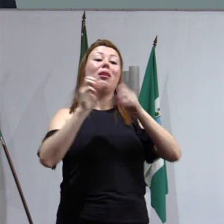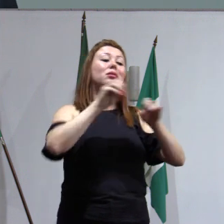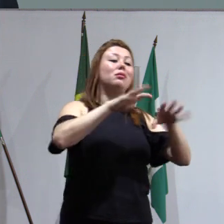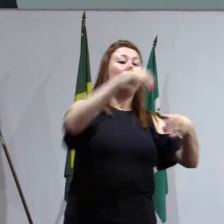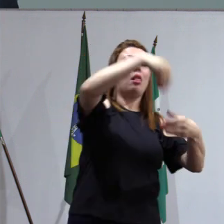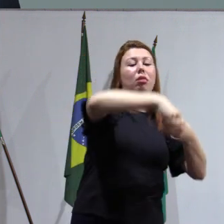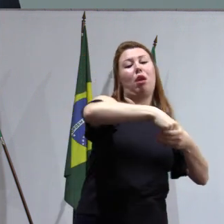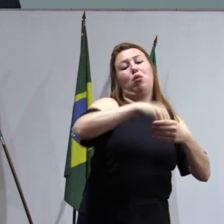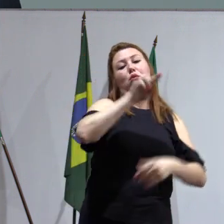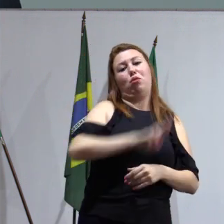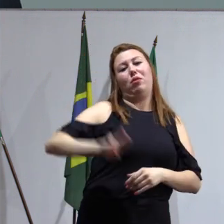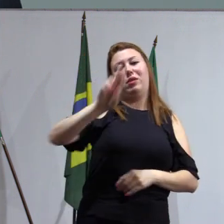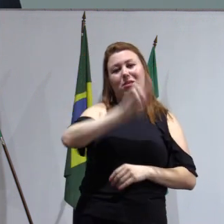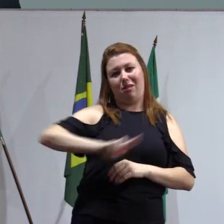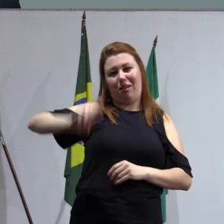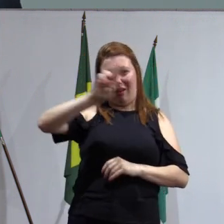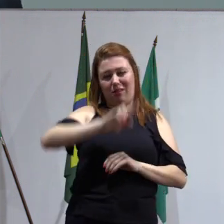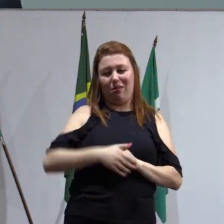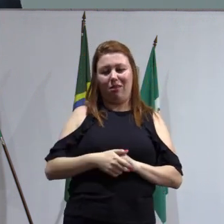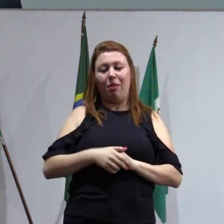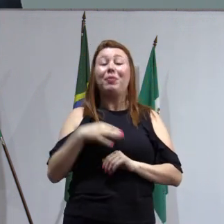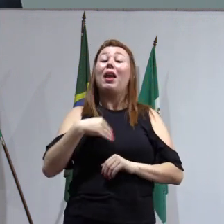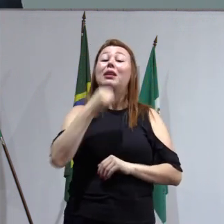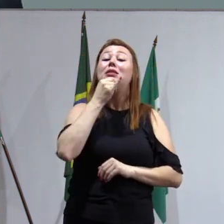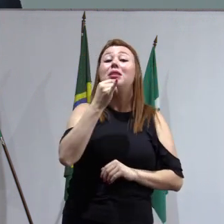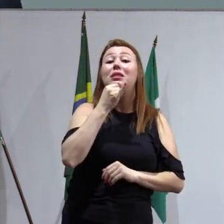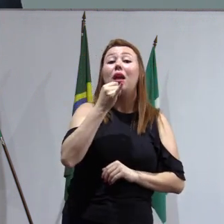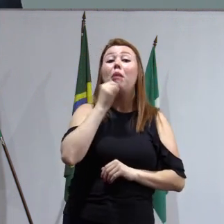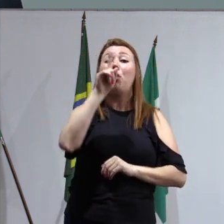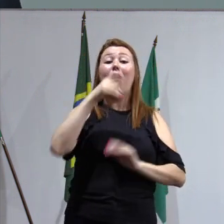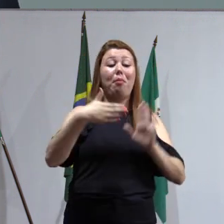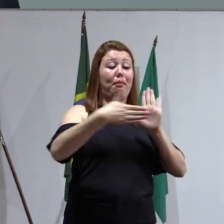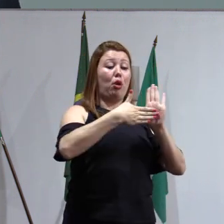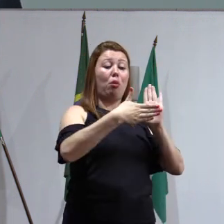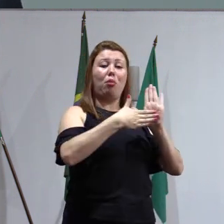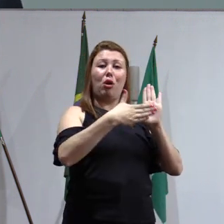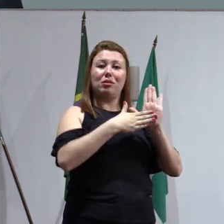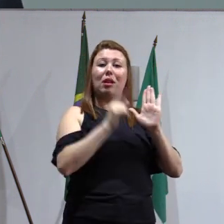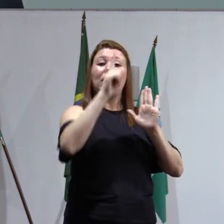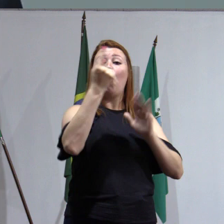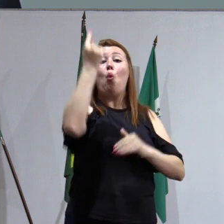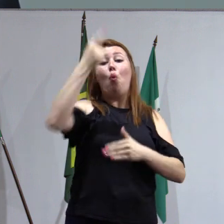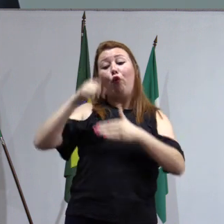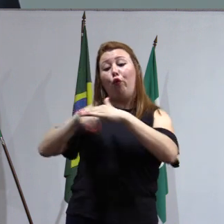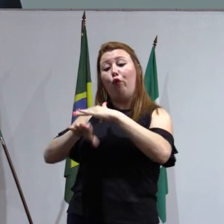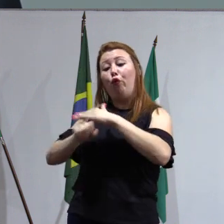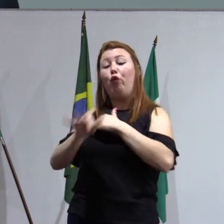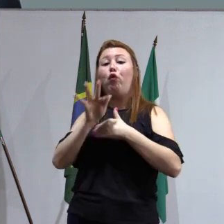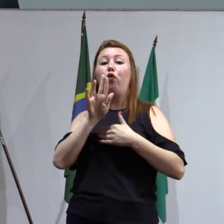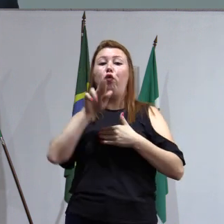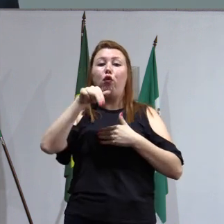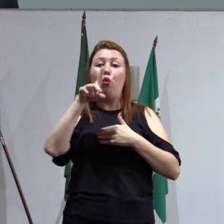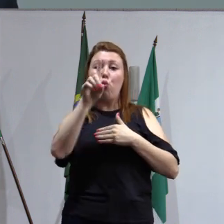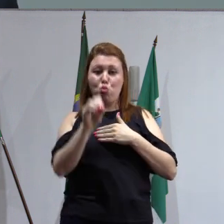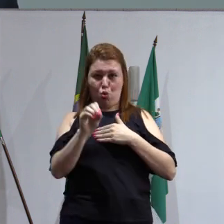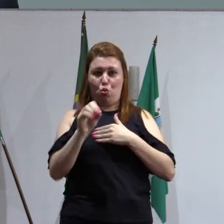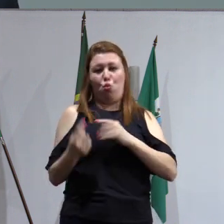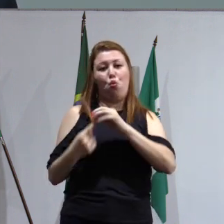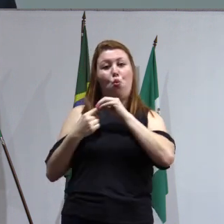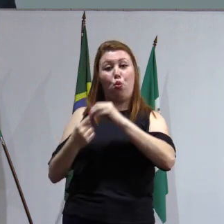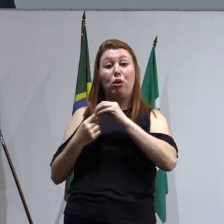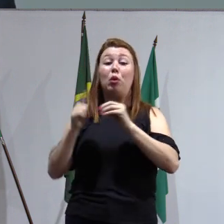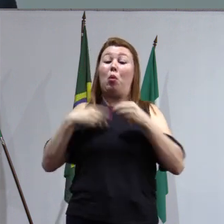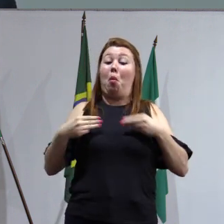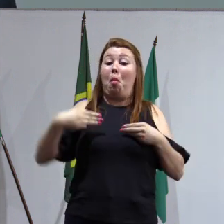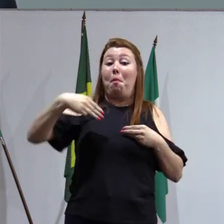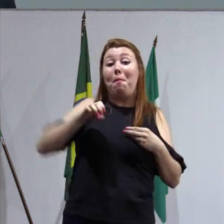recursos. Exemplo disso é a proposta de criar um fundo único central, gerido pelo próprio MEC, ao invés